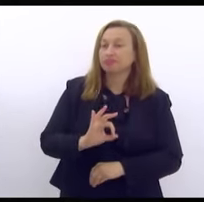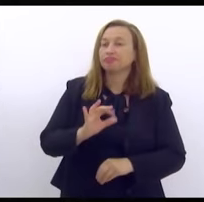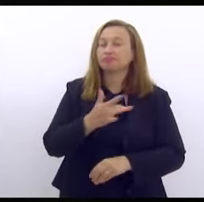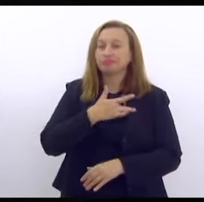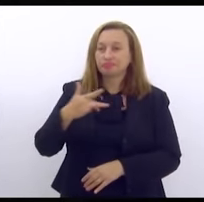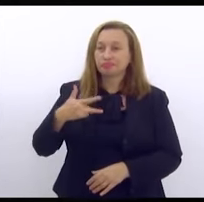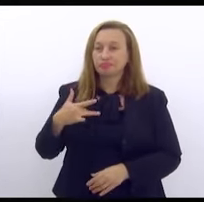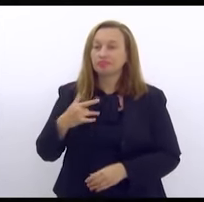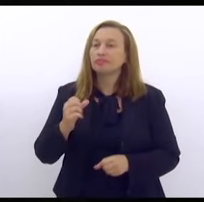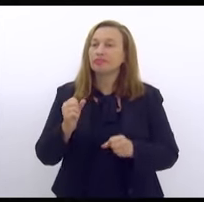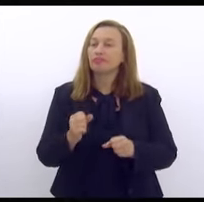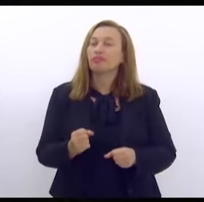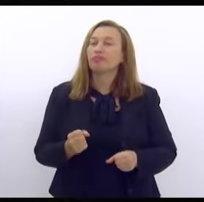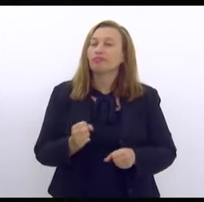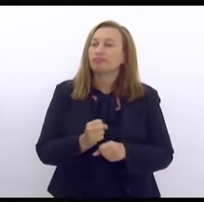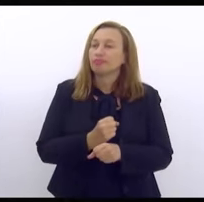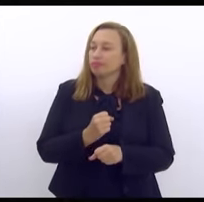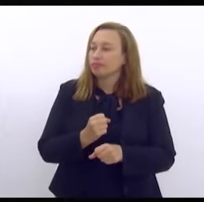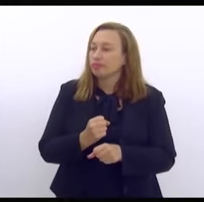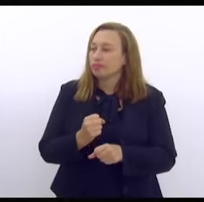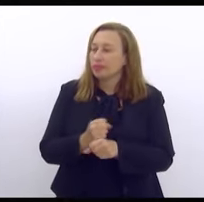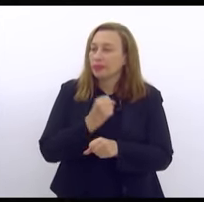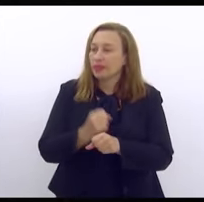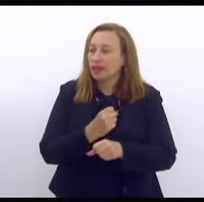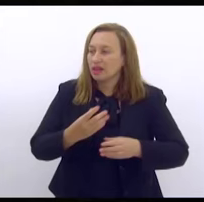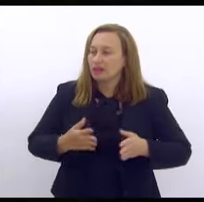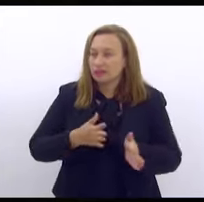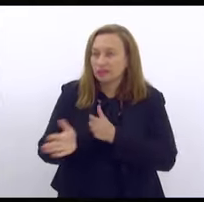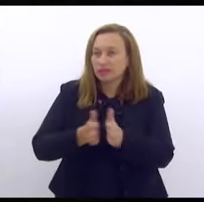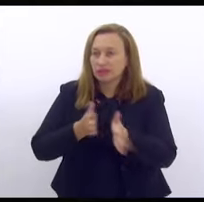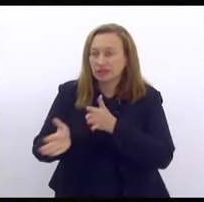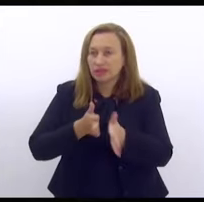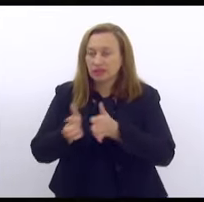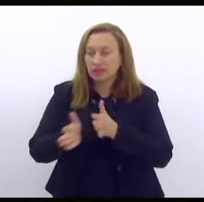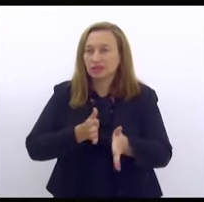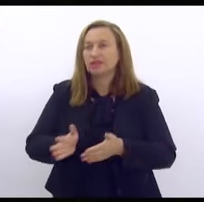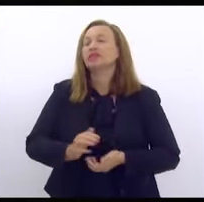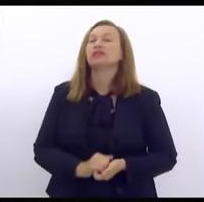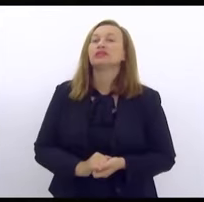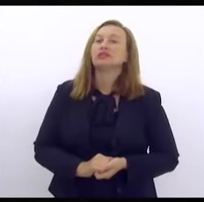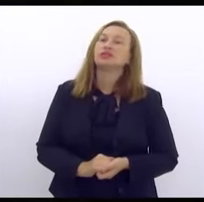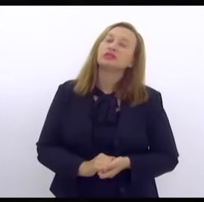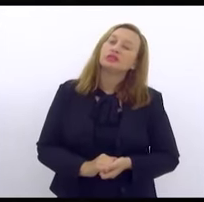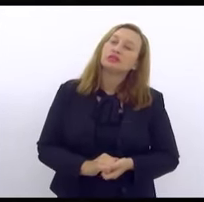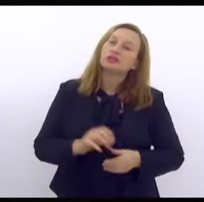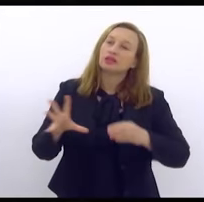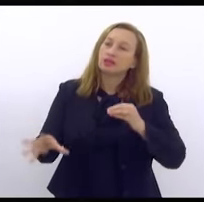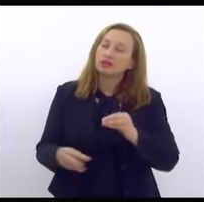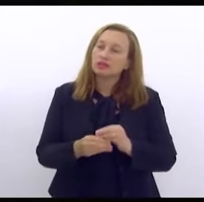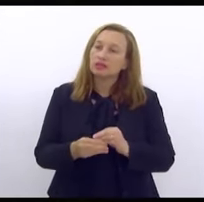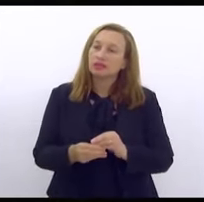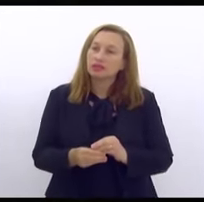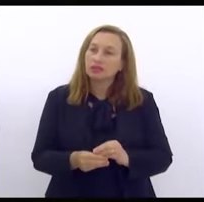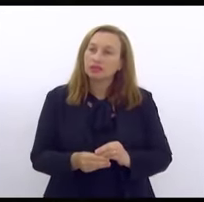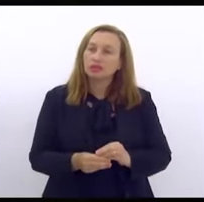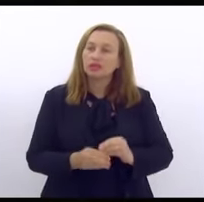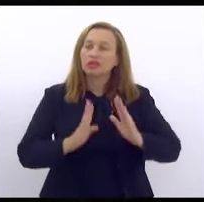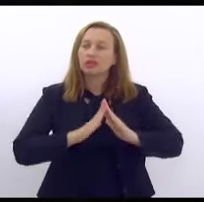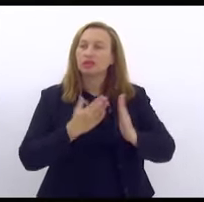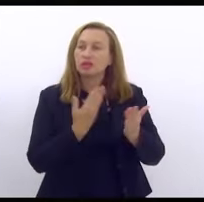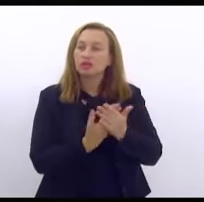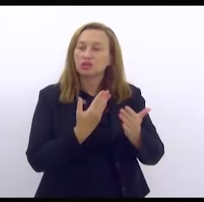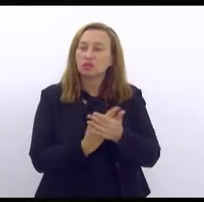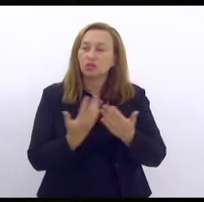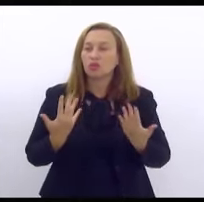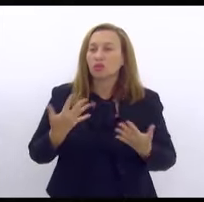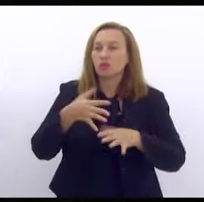obras de acessibilidade em gratificação dos agentes de saúde, de acessibilidade em escolas e ações de